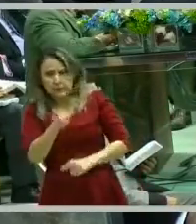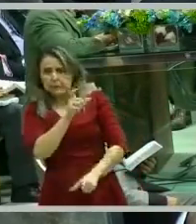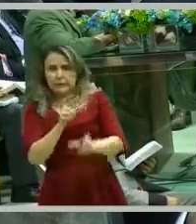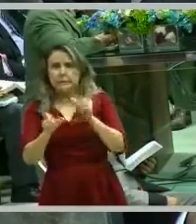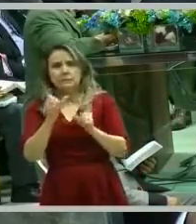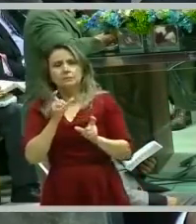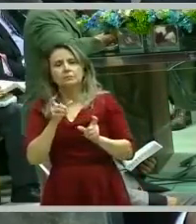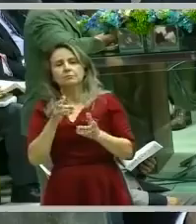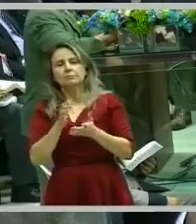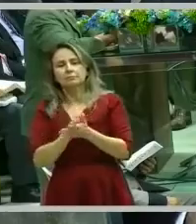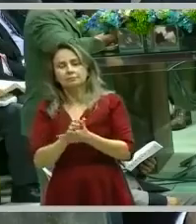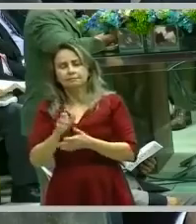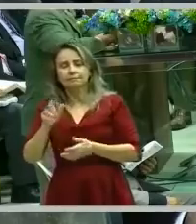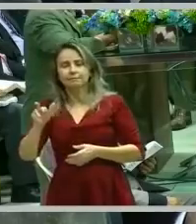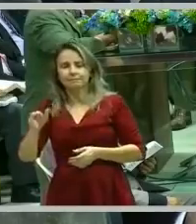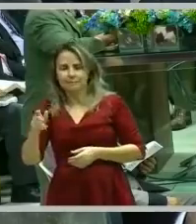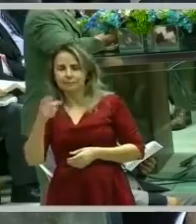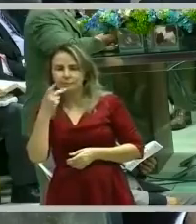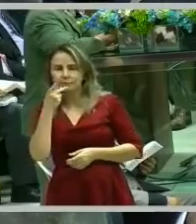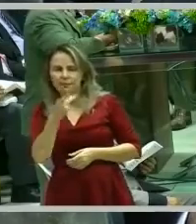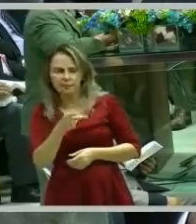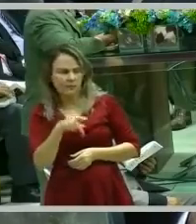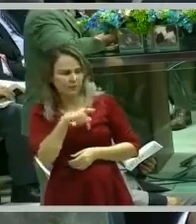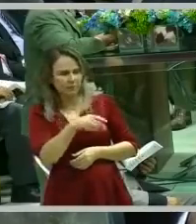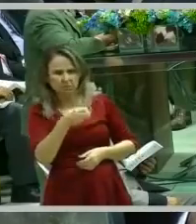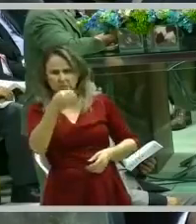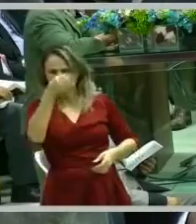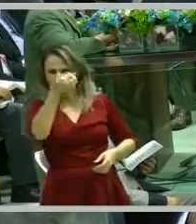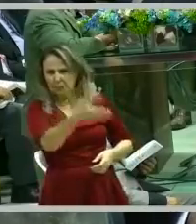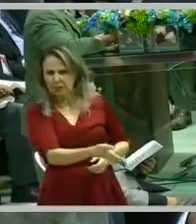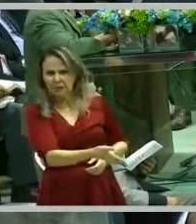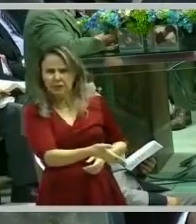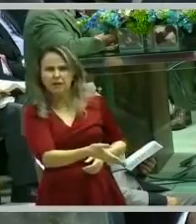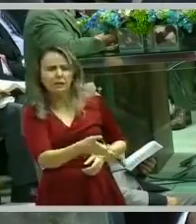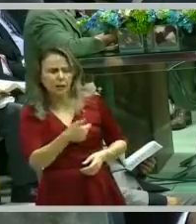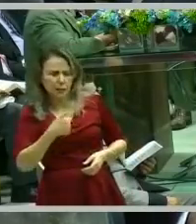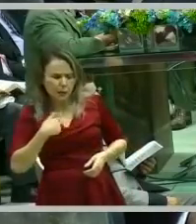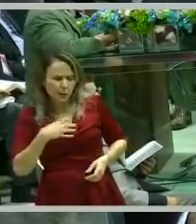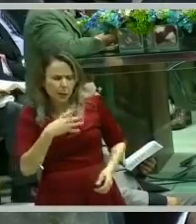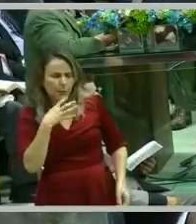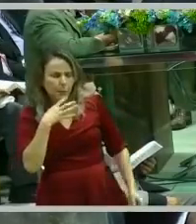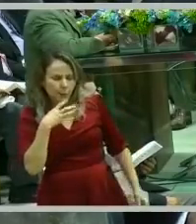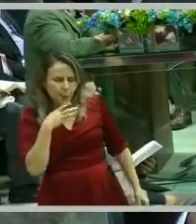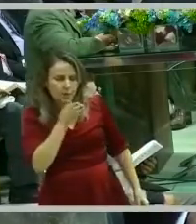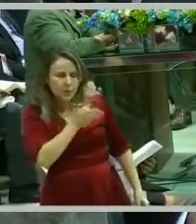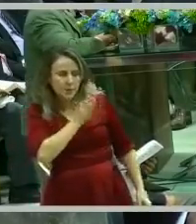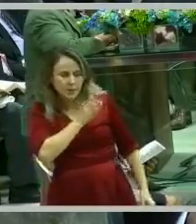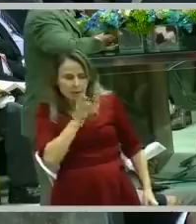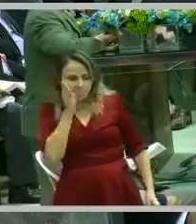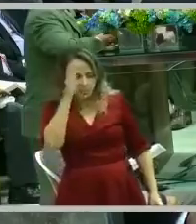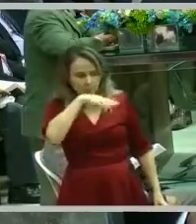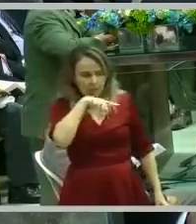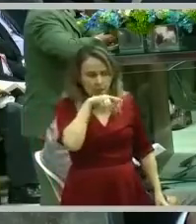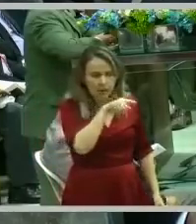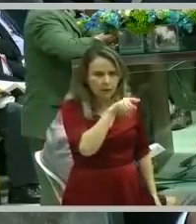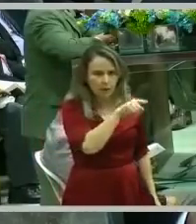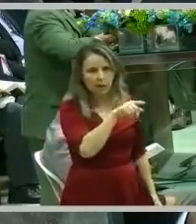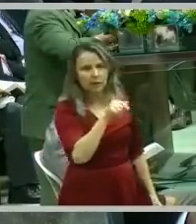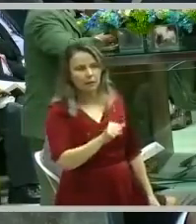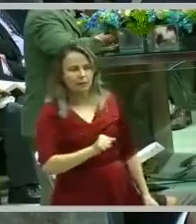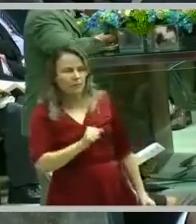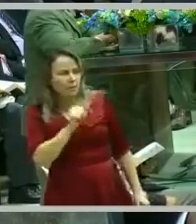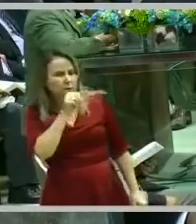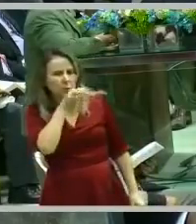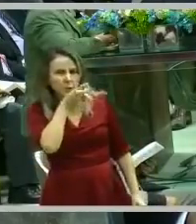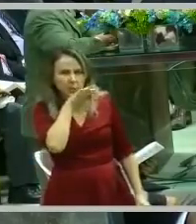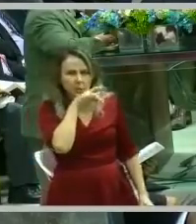O Eliabe disse que Davi não valia nada, que ele conhecia a maldade do coração. Ele conhecia a maldade do... você é um cabra ruim, você